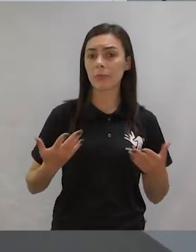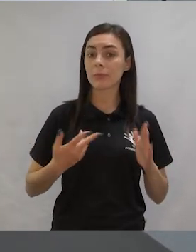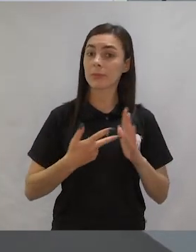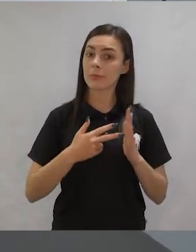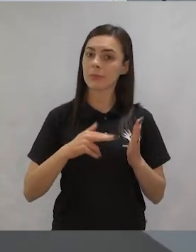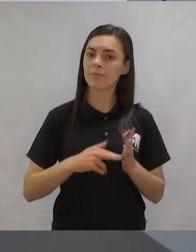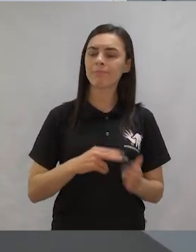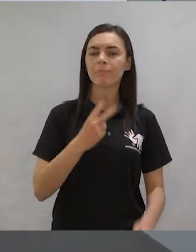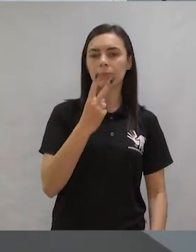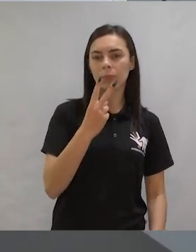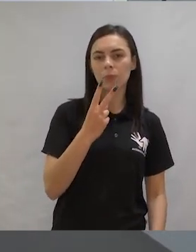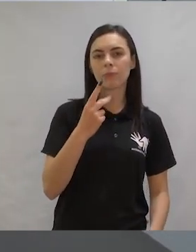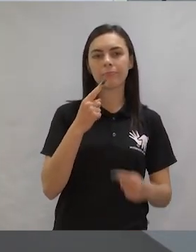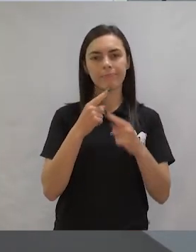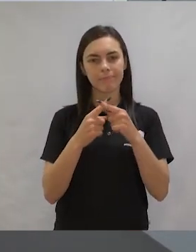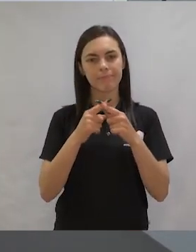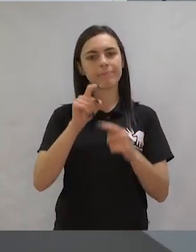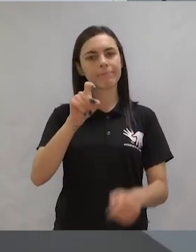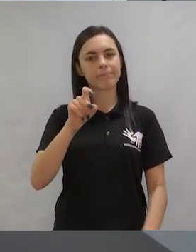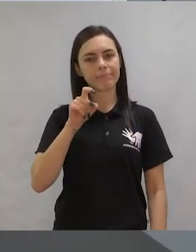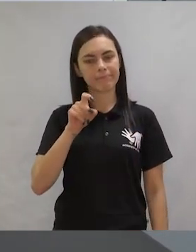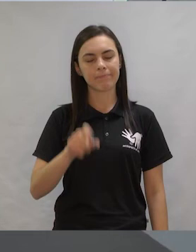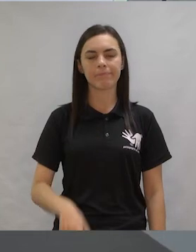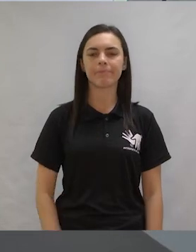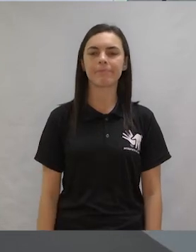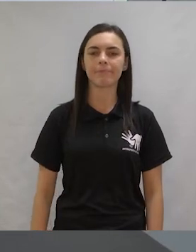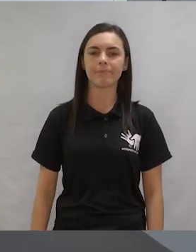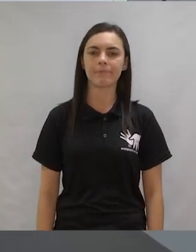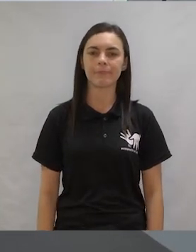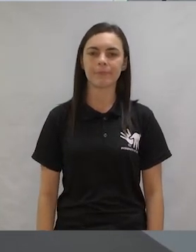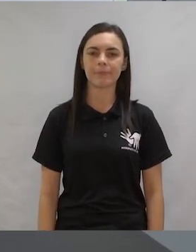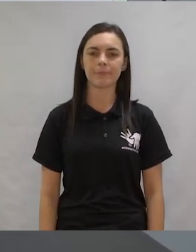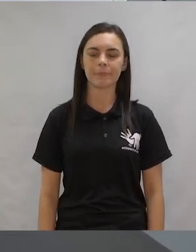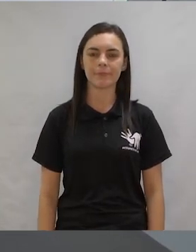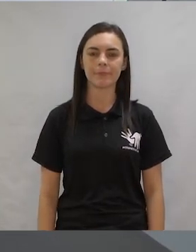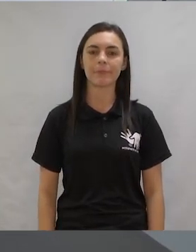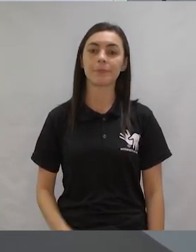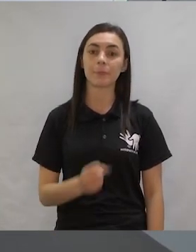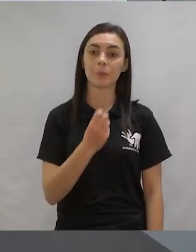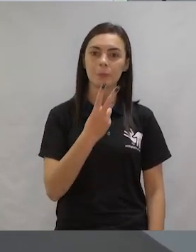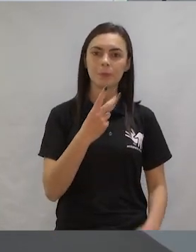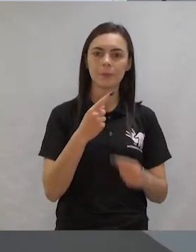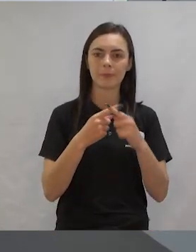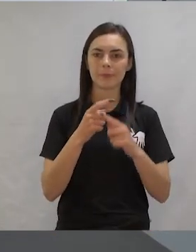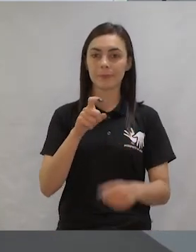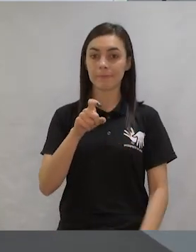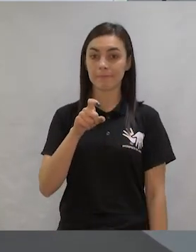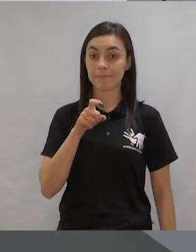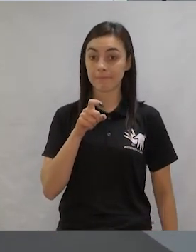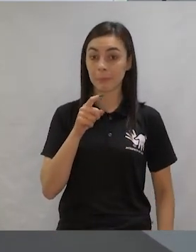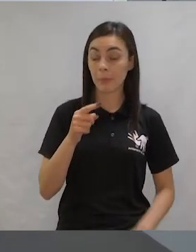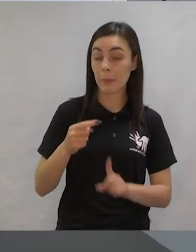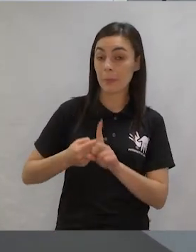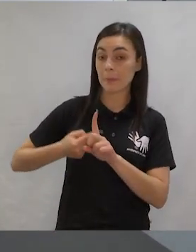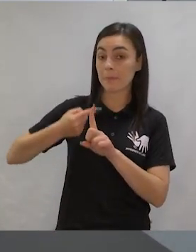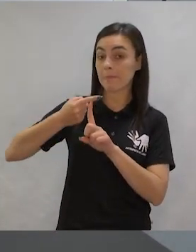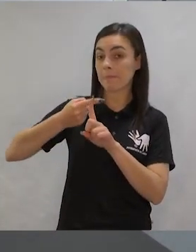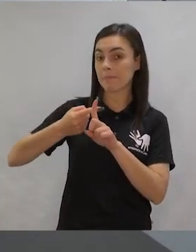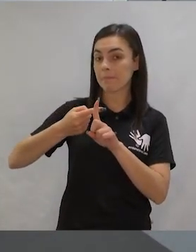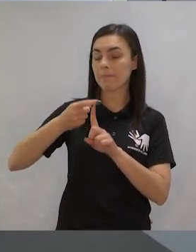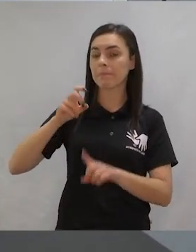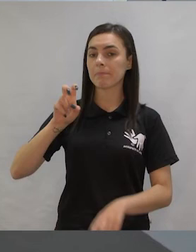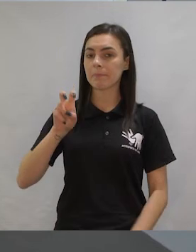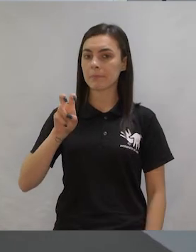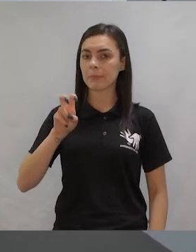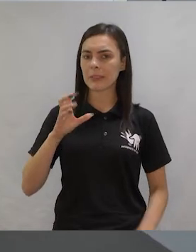É duas vezes o x. Então tá aqui. 2 vezes x